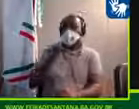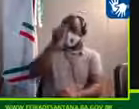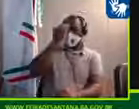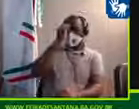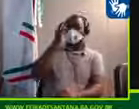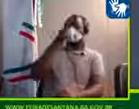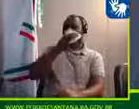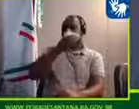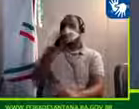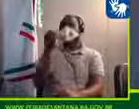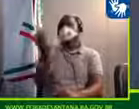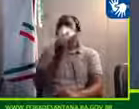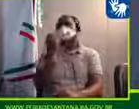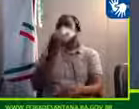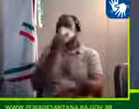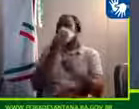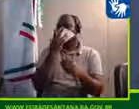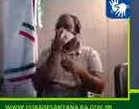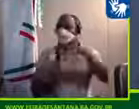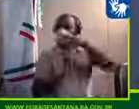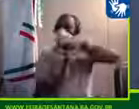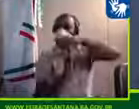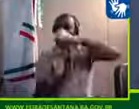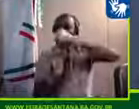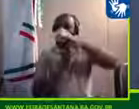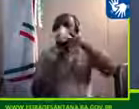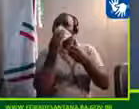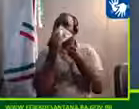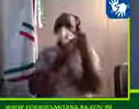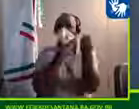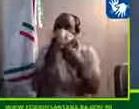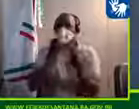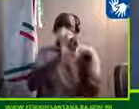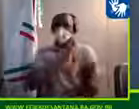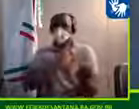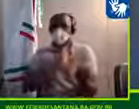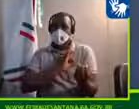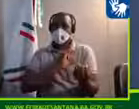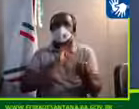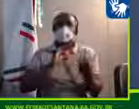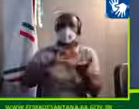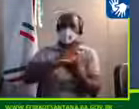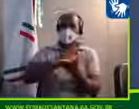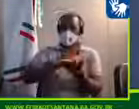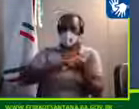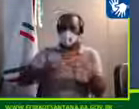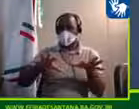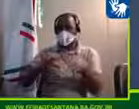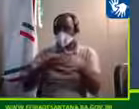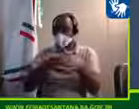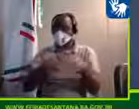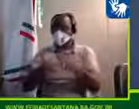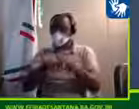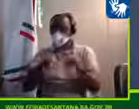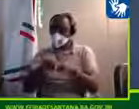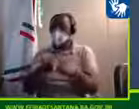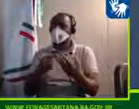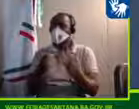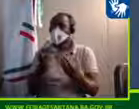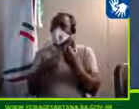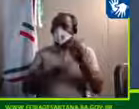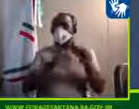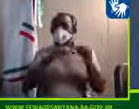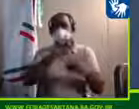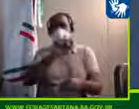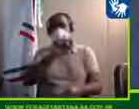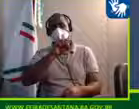Concorda, sim. Nós temos o limite da quantidade de policiais, o limite da quantidade da nossa equipe. Estivemos em São